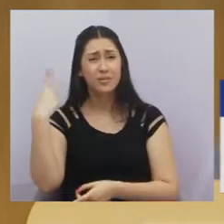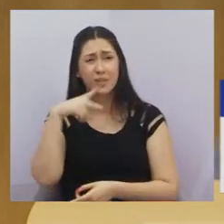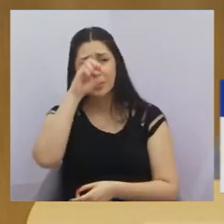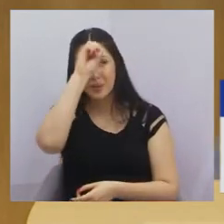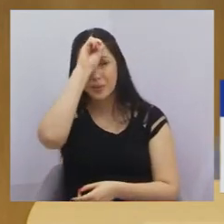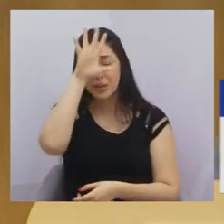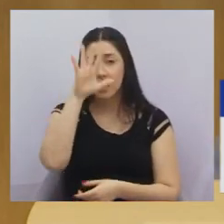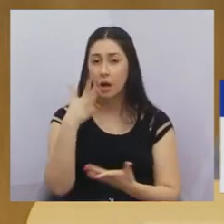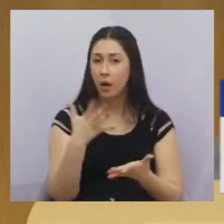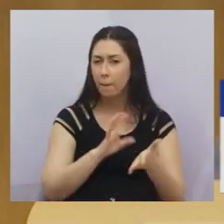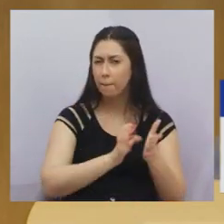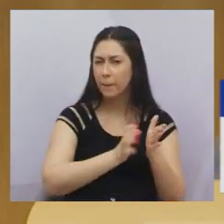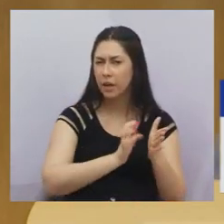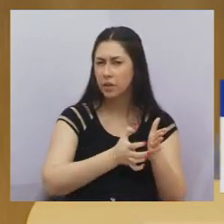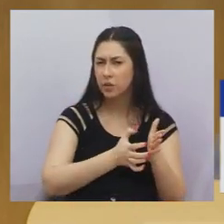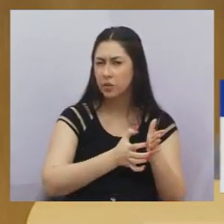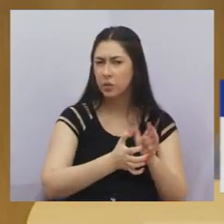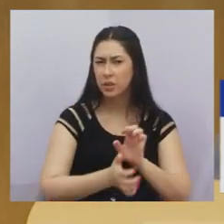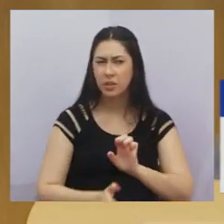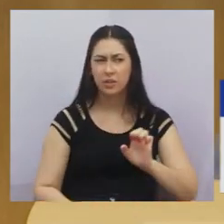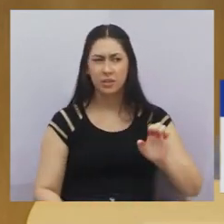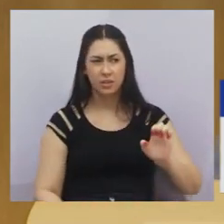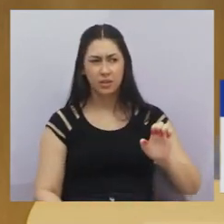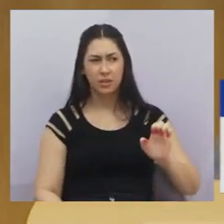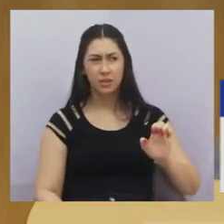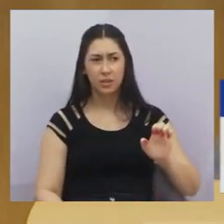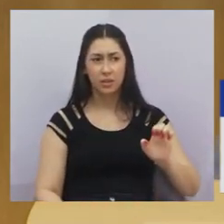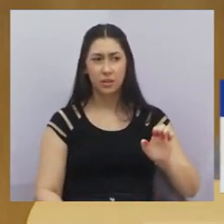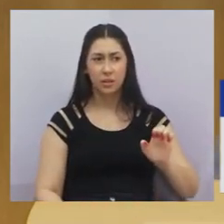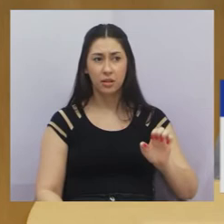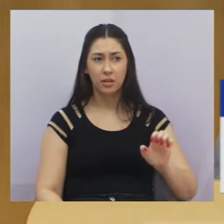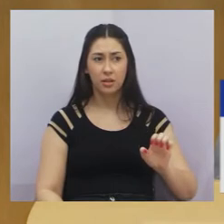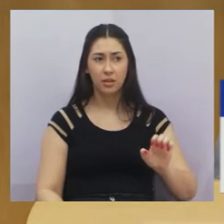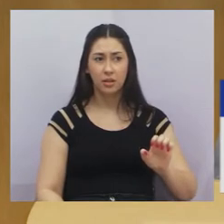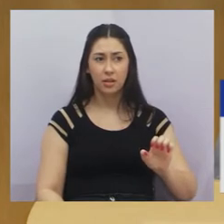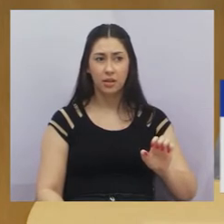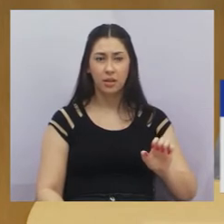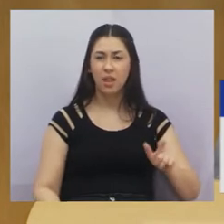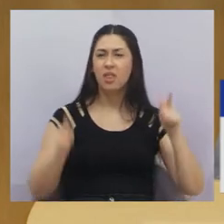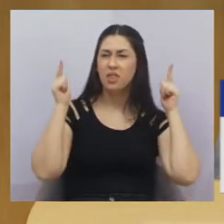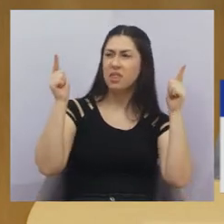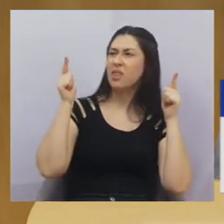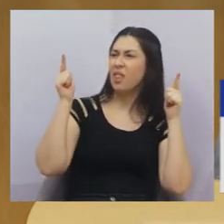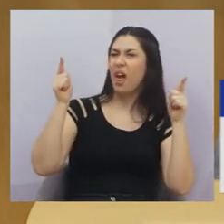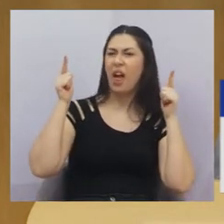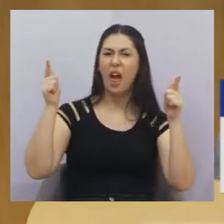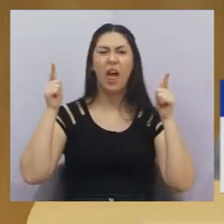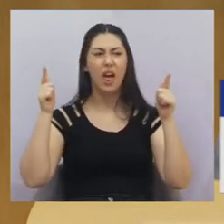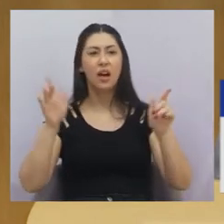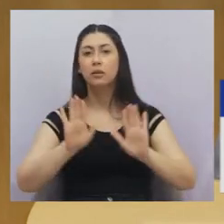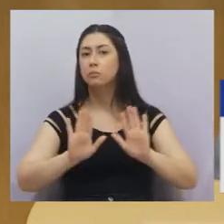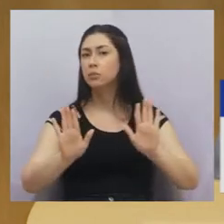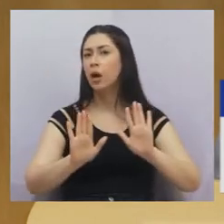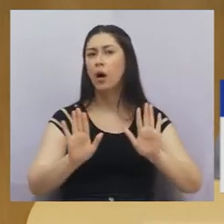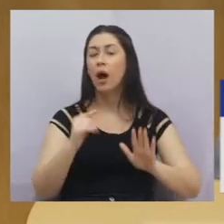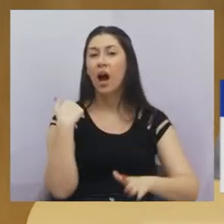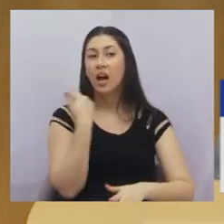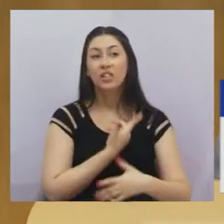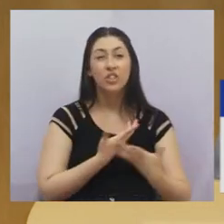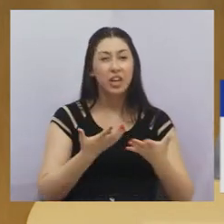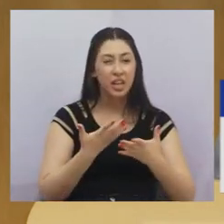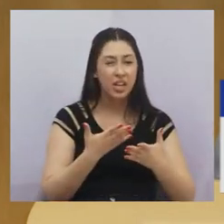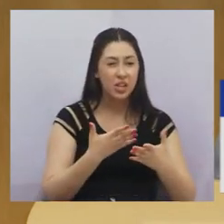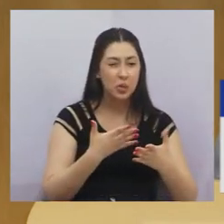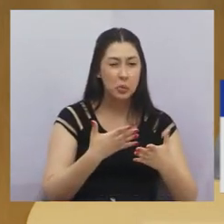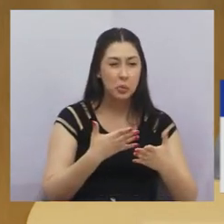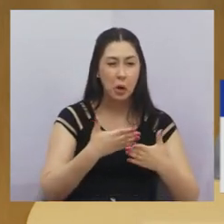a esquerda não está pondo tanque na rua para melar as eleições, a esquerda não está querendo caçar o direito de voto